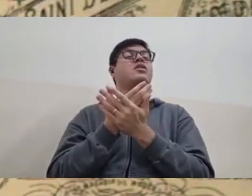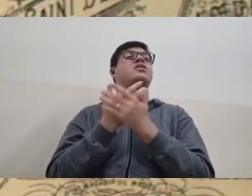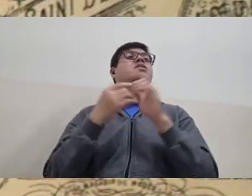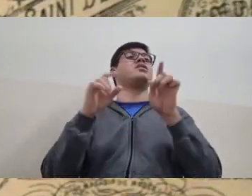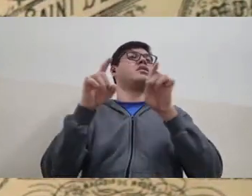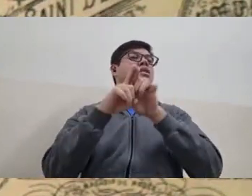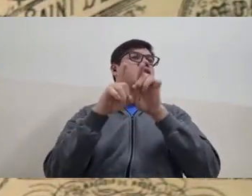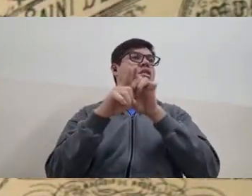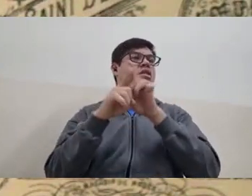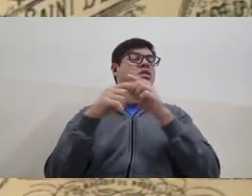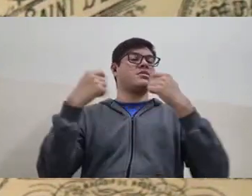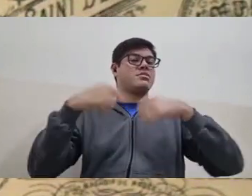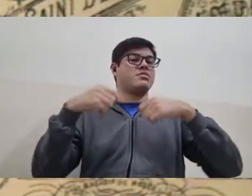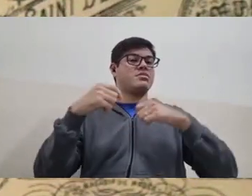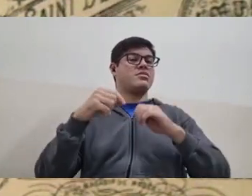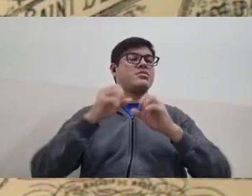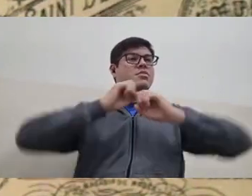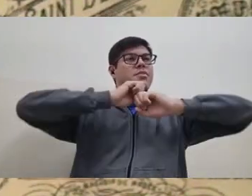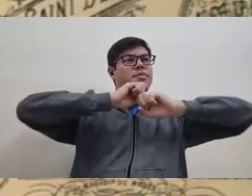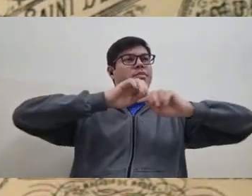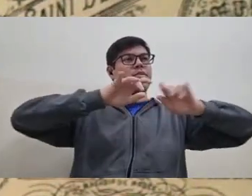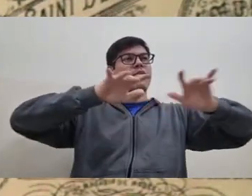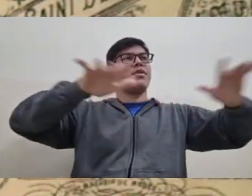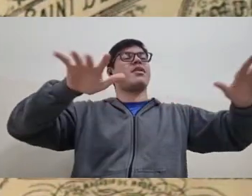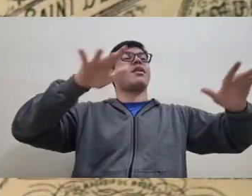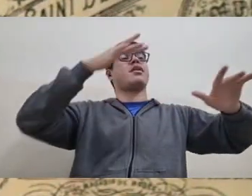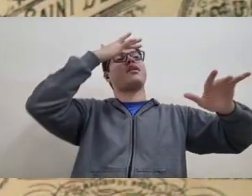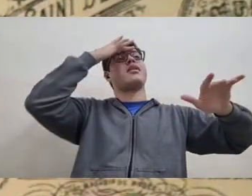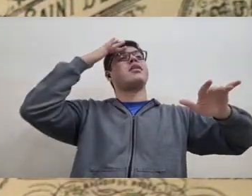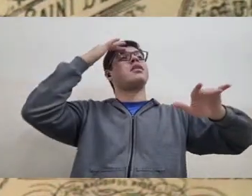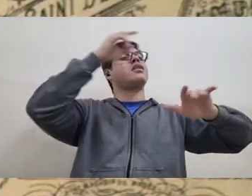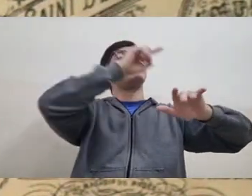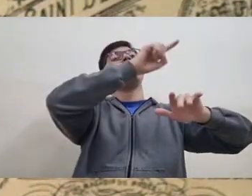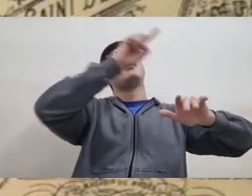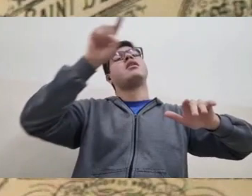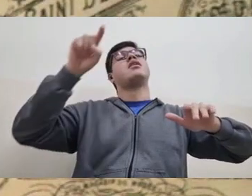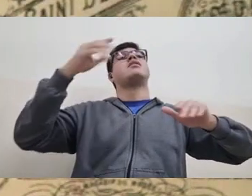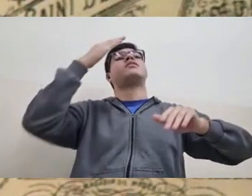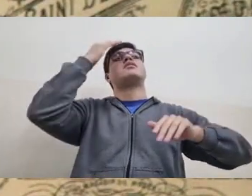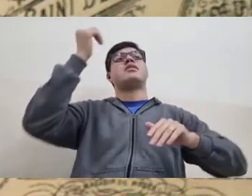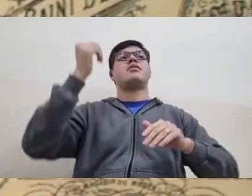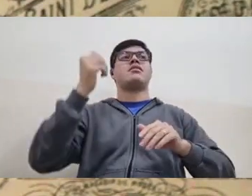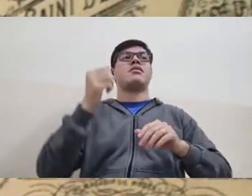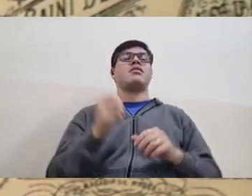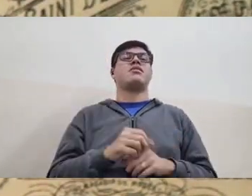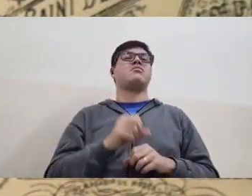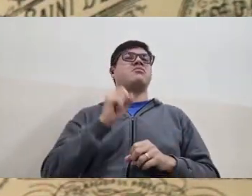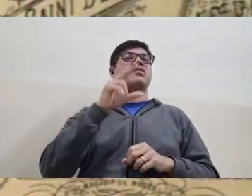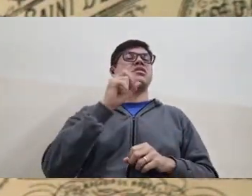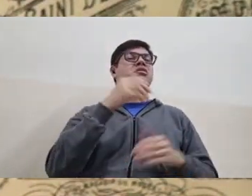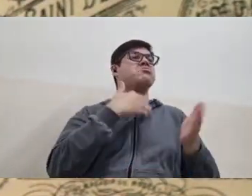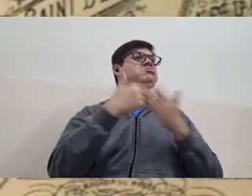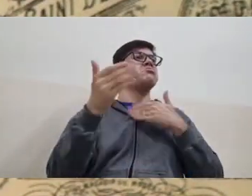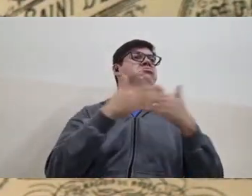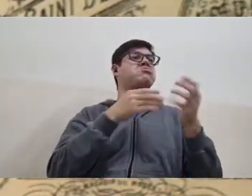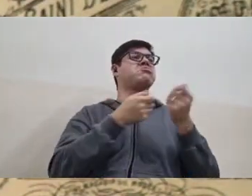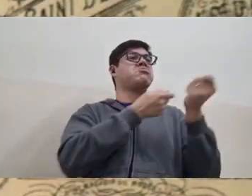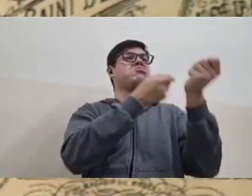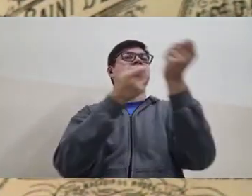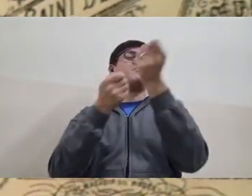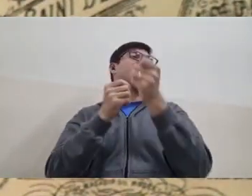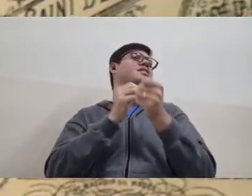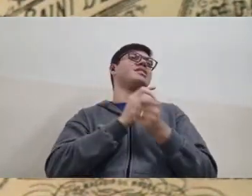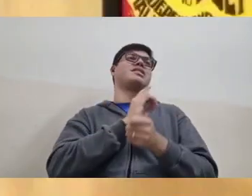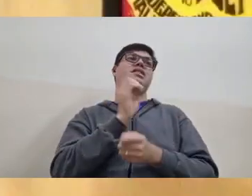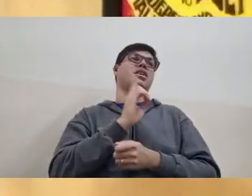Isso precisa ser bastante difundido para a população, que isso não pode ser aplicado de qualquer forma. E eu vejo que o